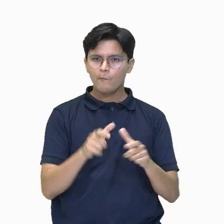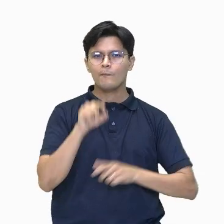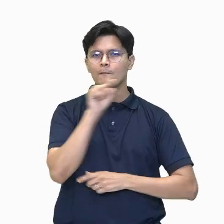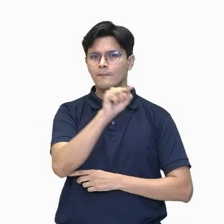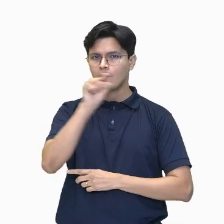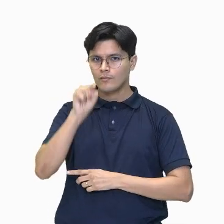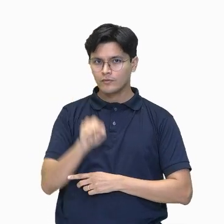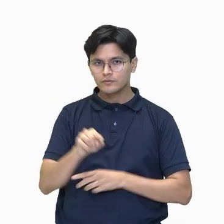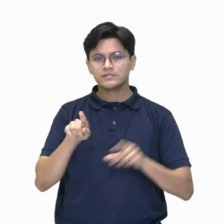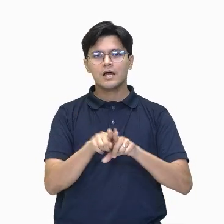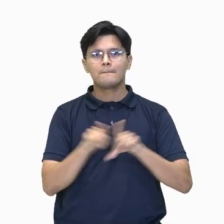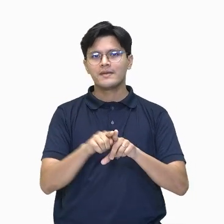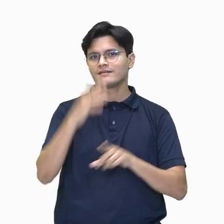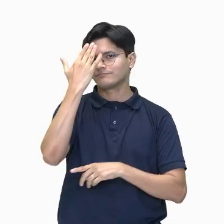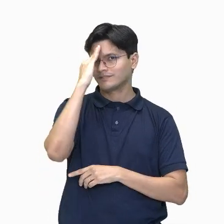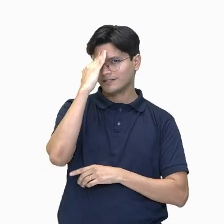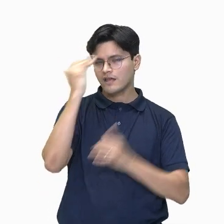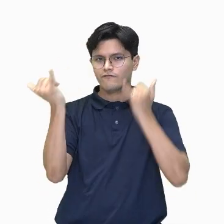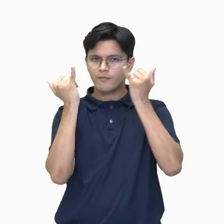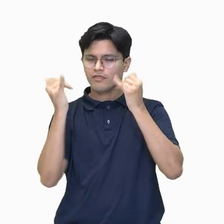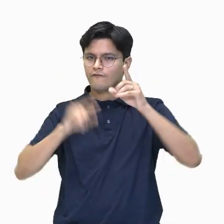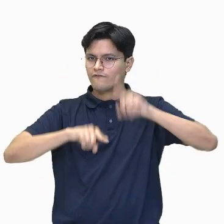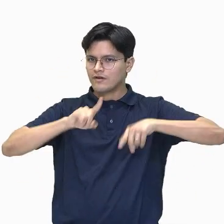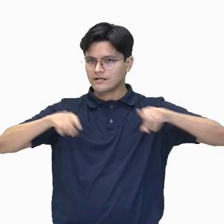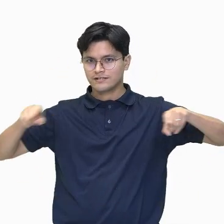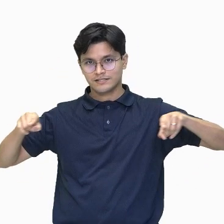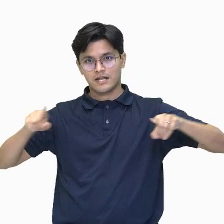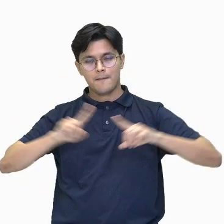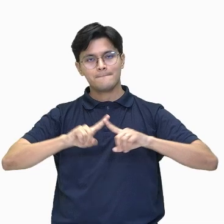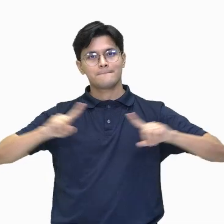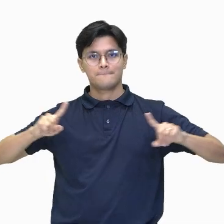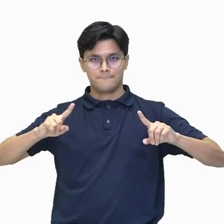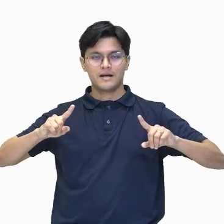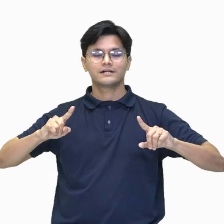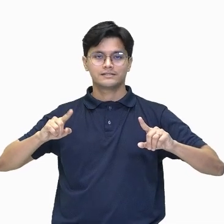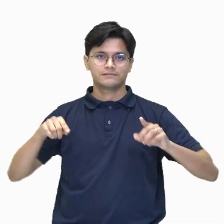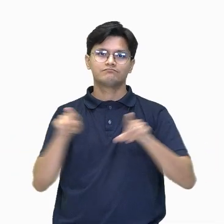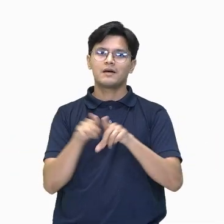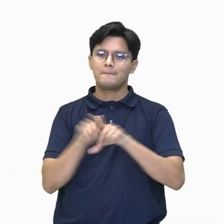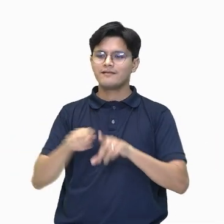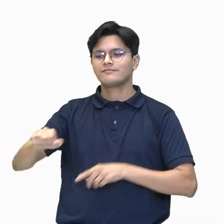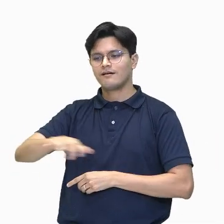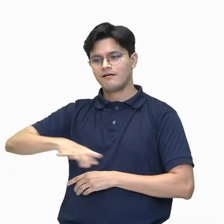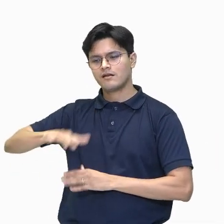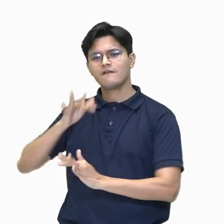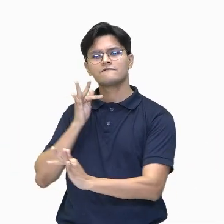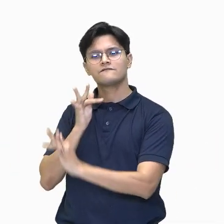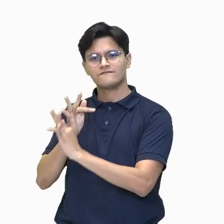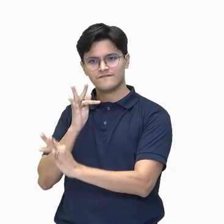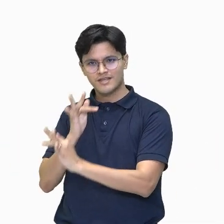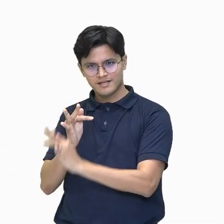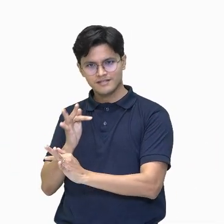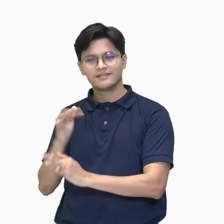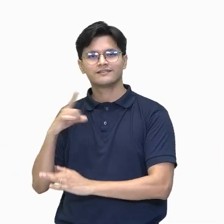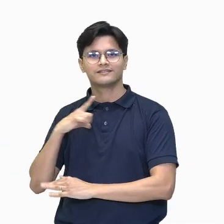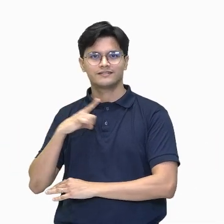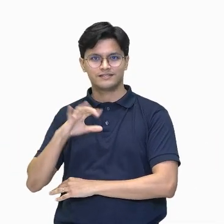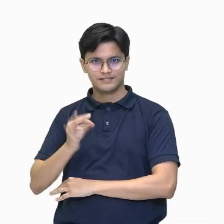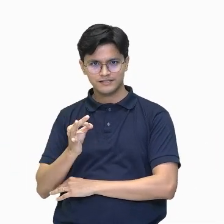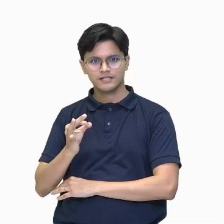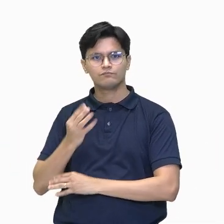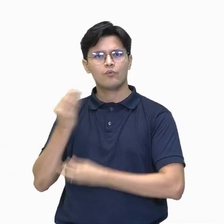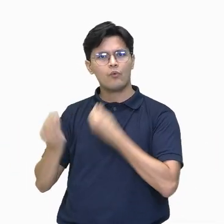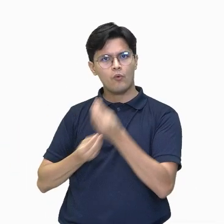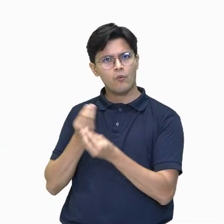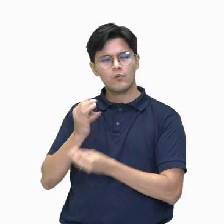da matemática, o plano cartesiano vai lá na física. E na física, o que é que ele descreve? Ele descreve ali o movimento